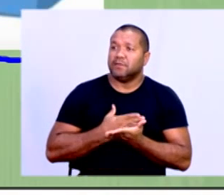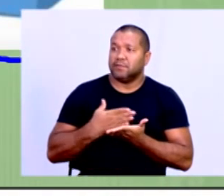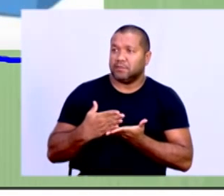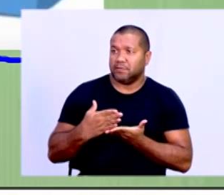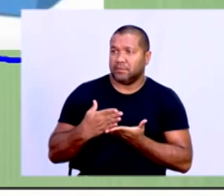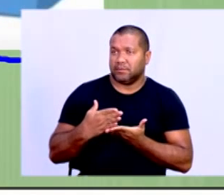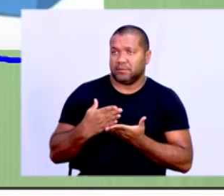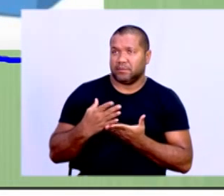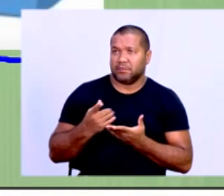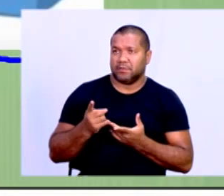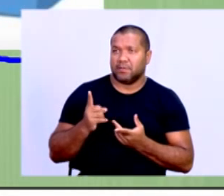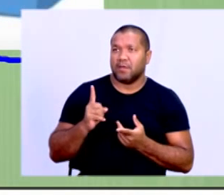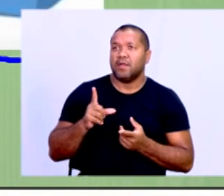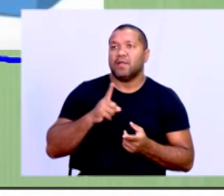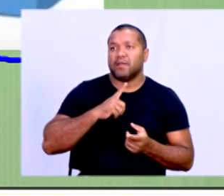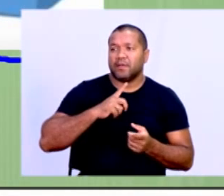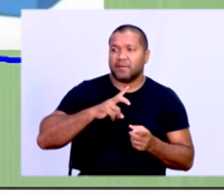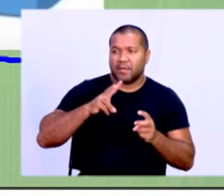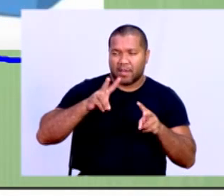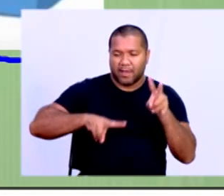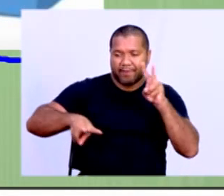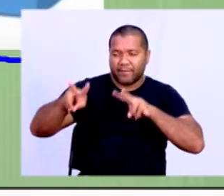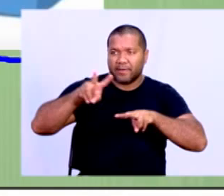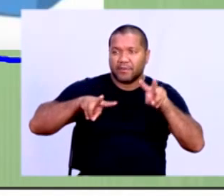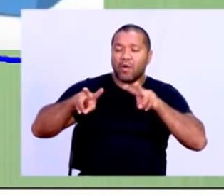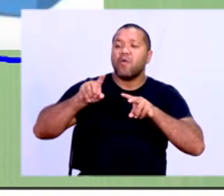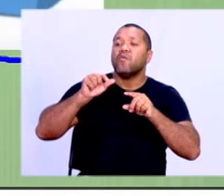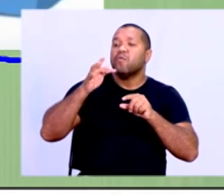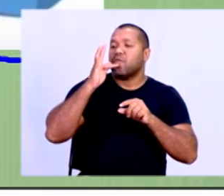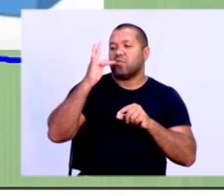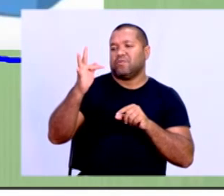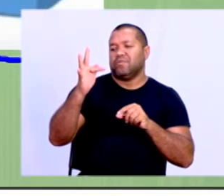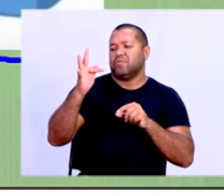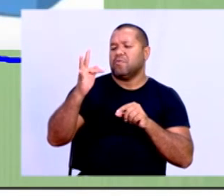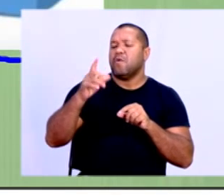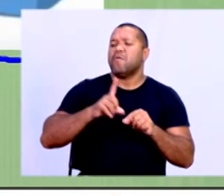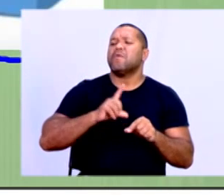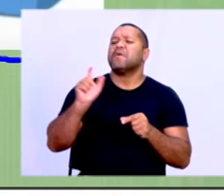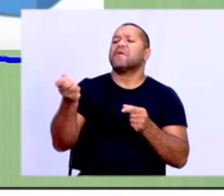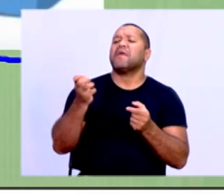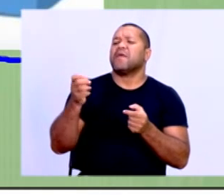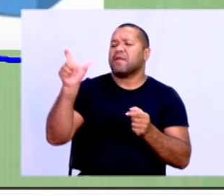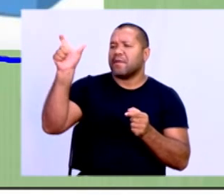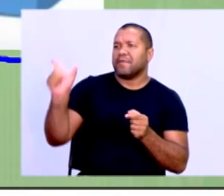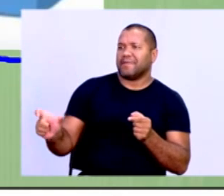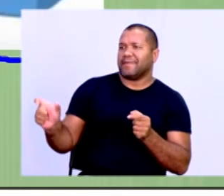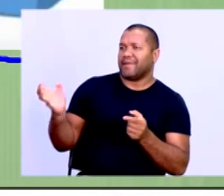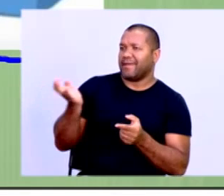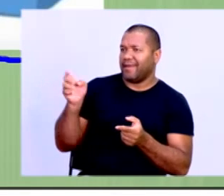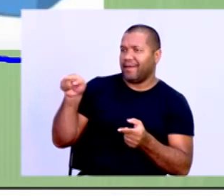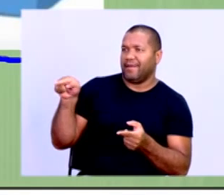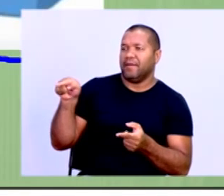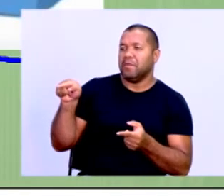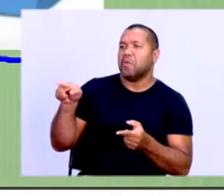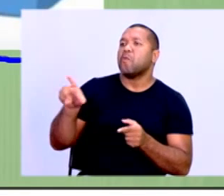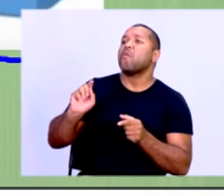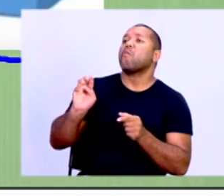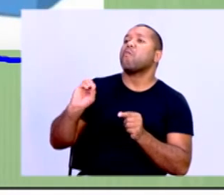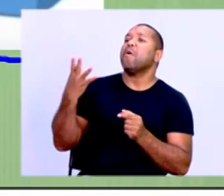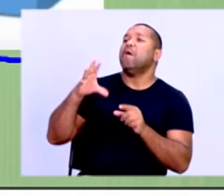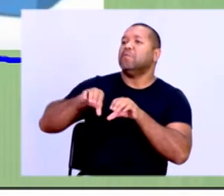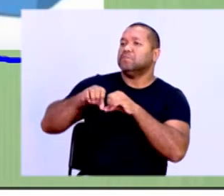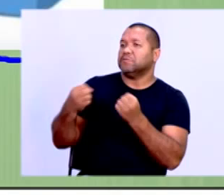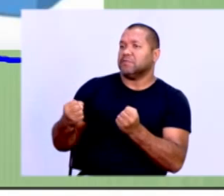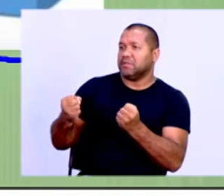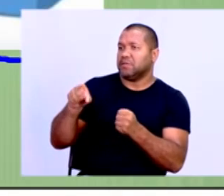Inicialmente, tem-se a visão do produto, que é o que o cliente quer, qual é o sistema,